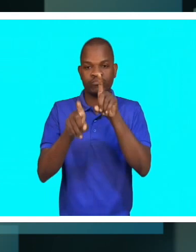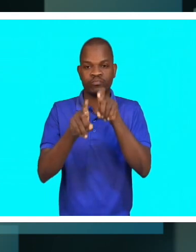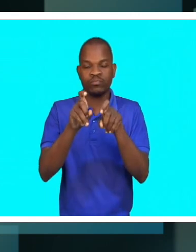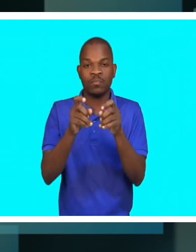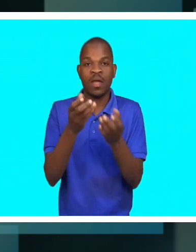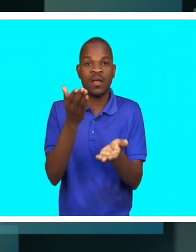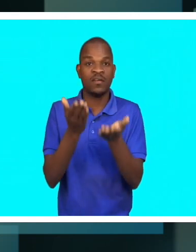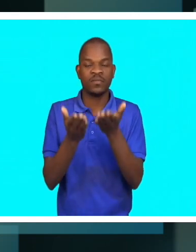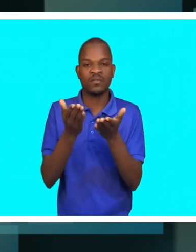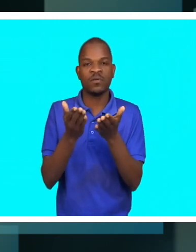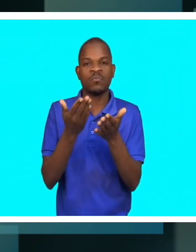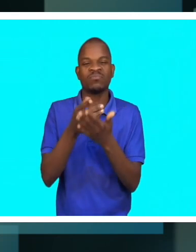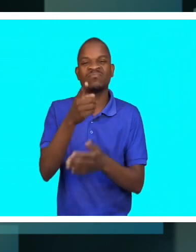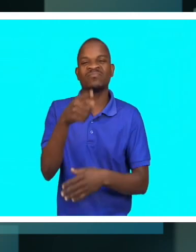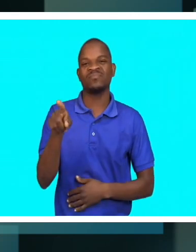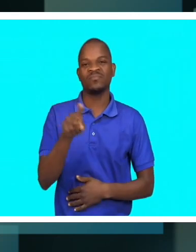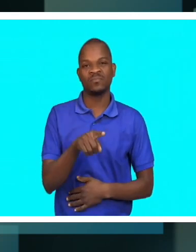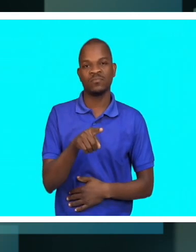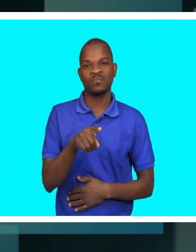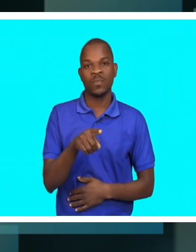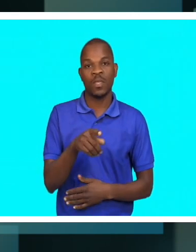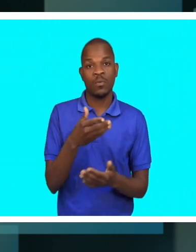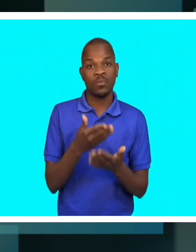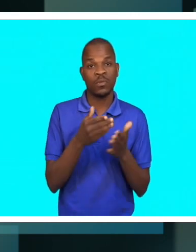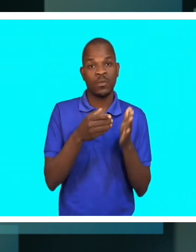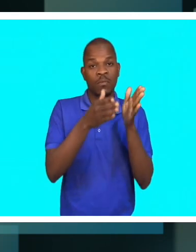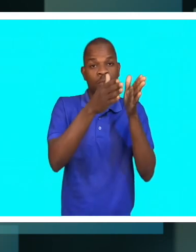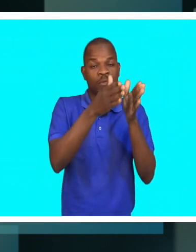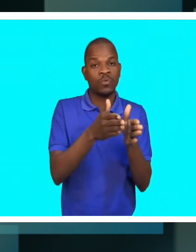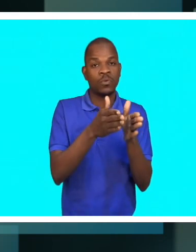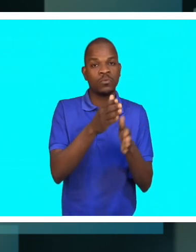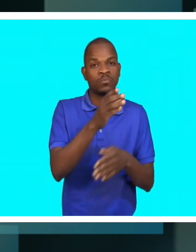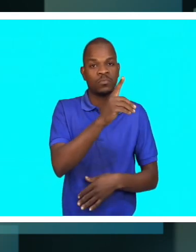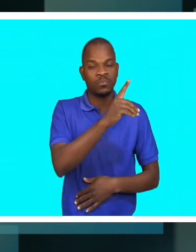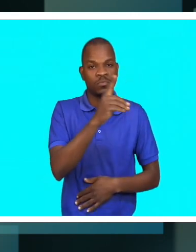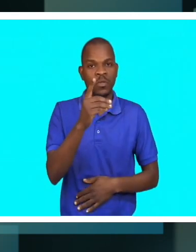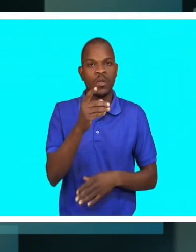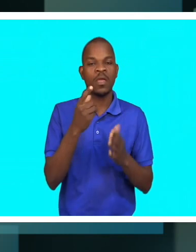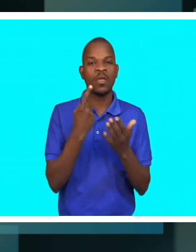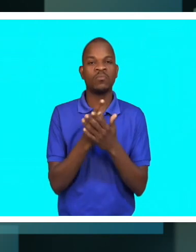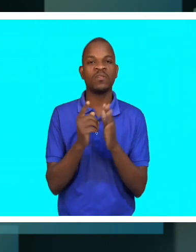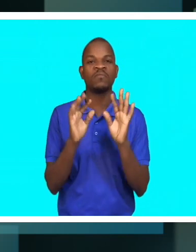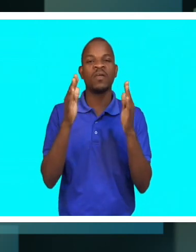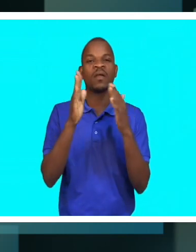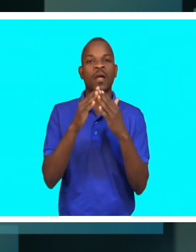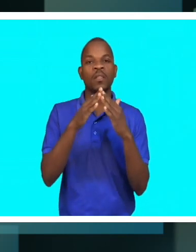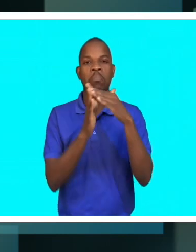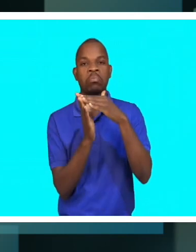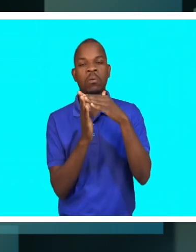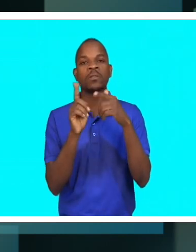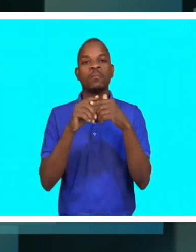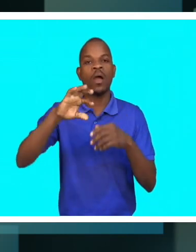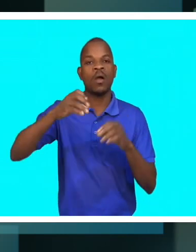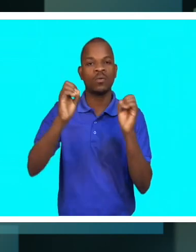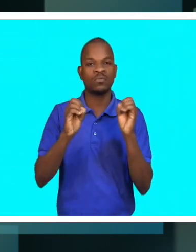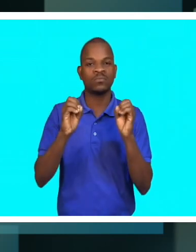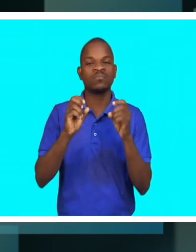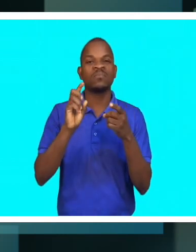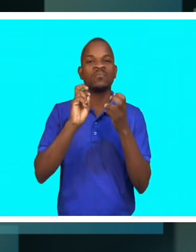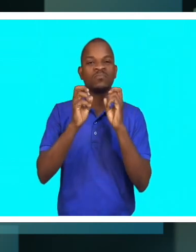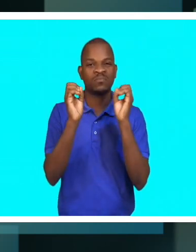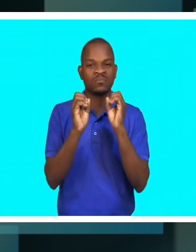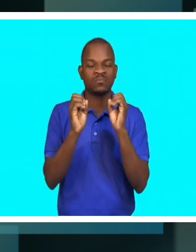Isto está completamente errado. Porque eu não sei se pretende que uma criança deficiente tem que viver em uma casa maticada, sem energia, sem água potável.